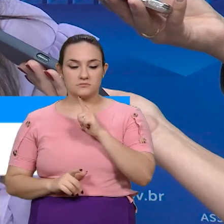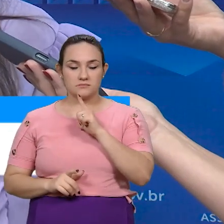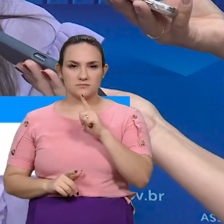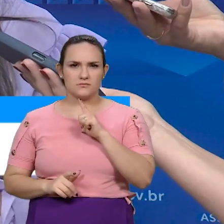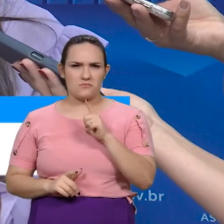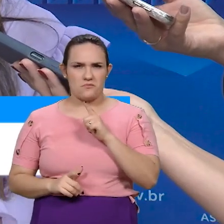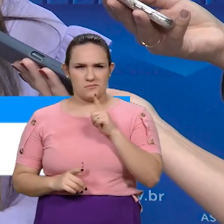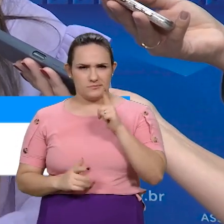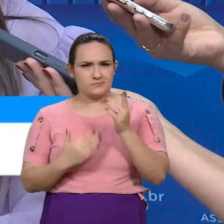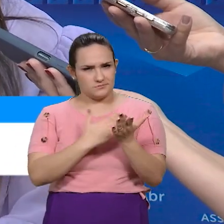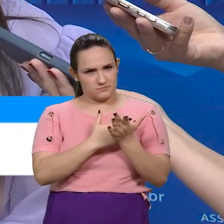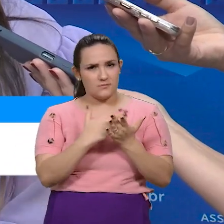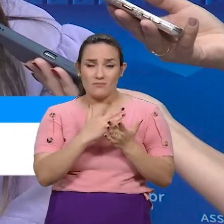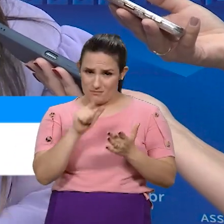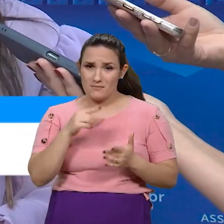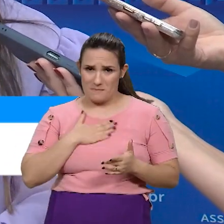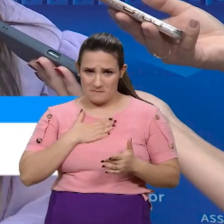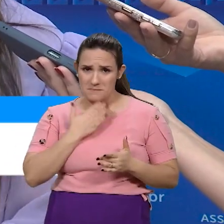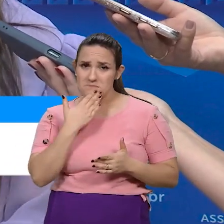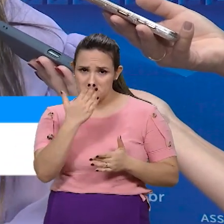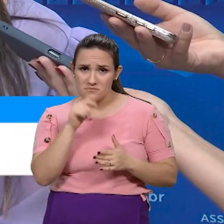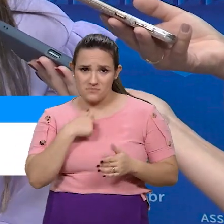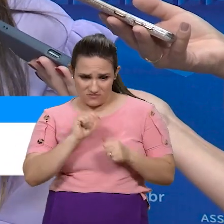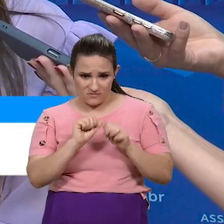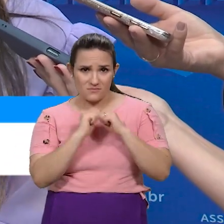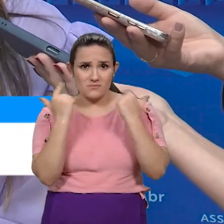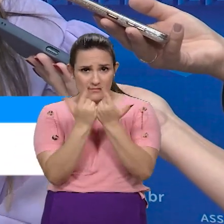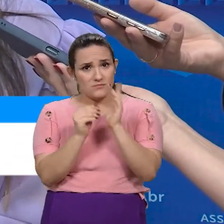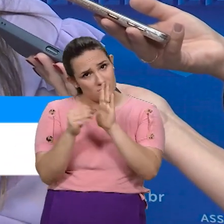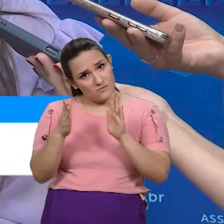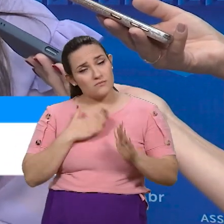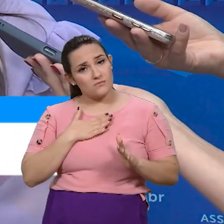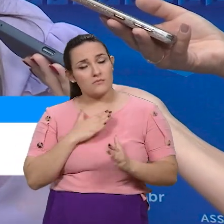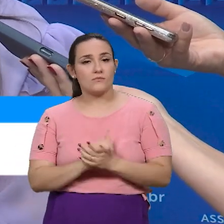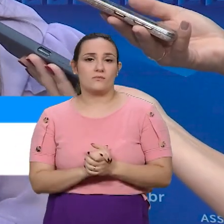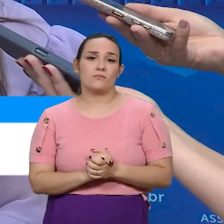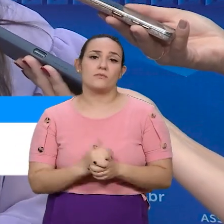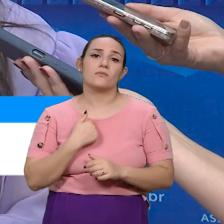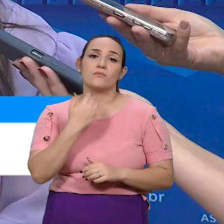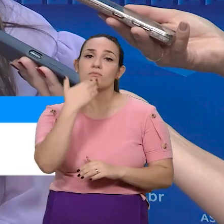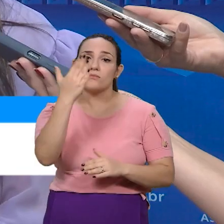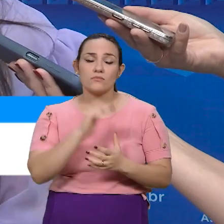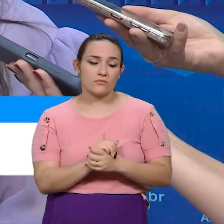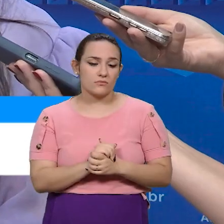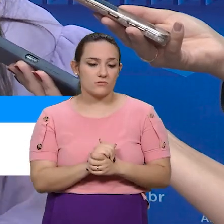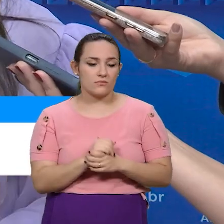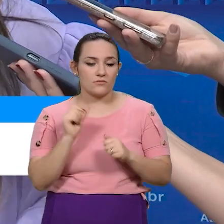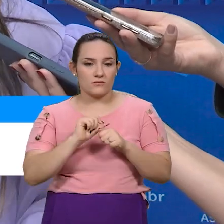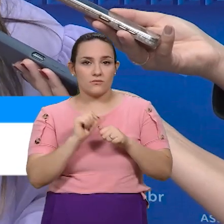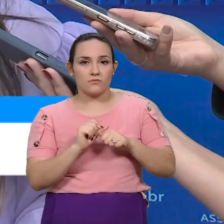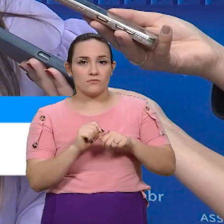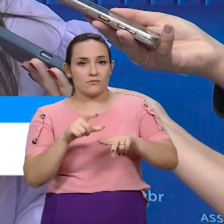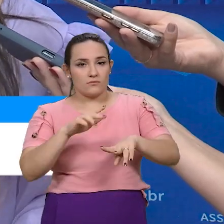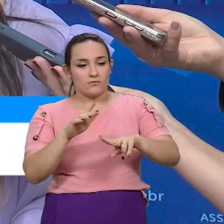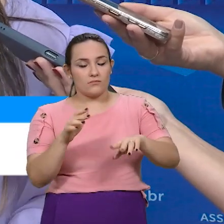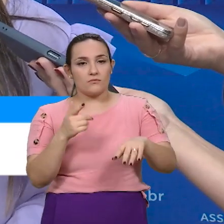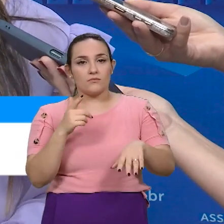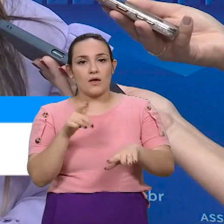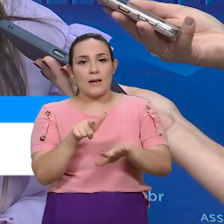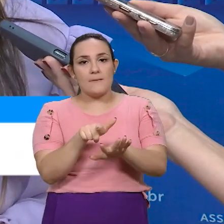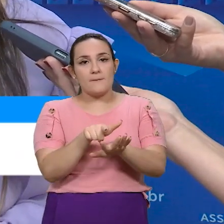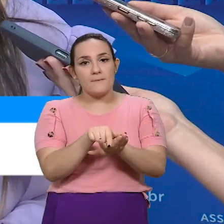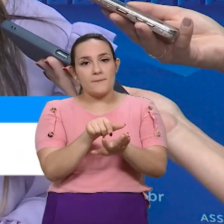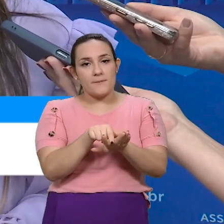inclusive um pedido que nós fizemos aqui nesta casa, uma indicação, para que se implantasse a tornozeleira eletrônica com